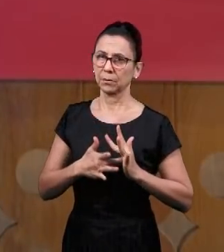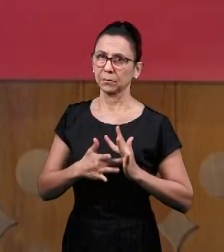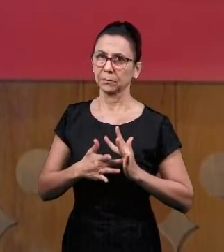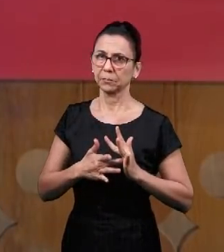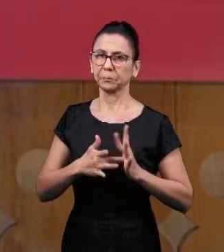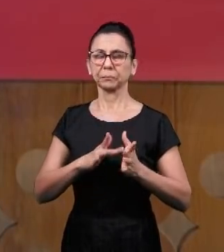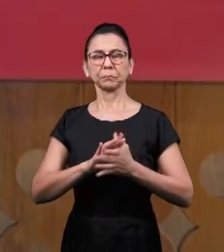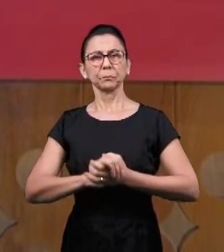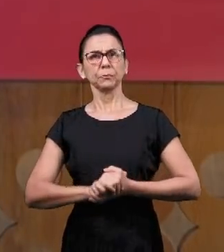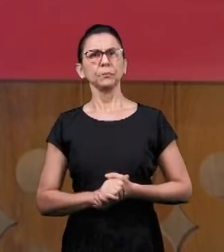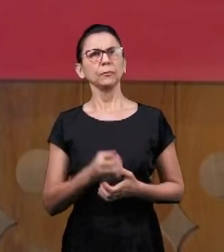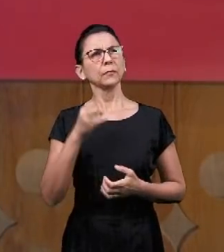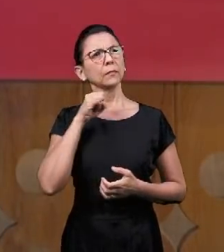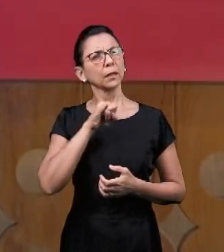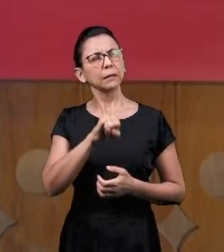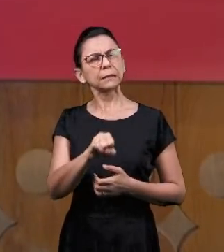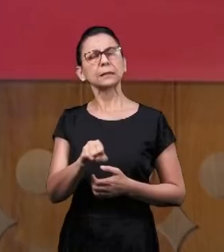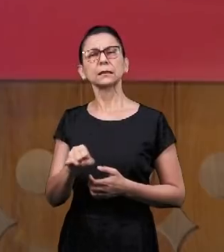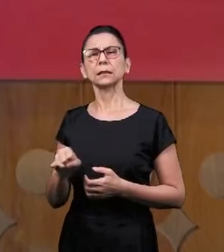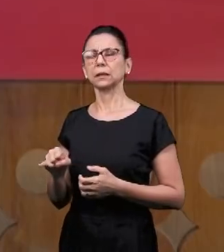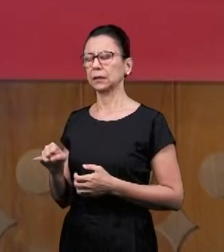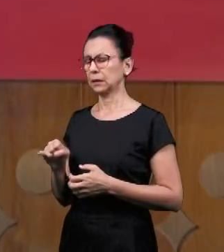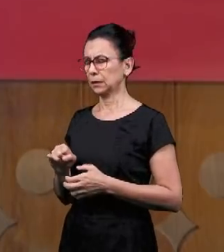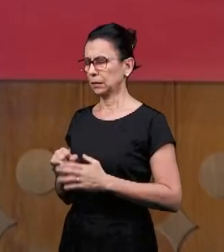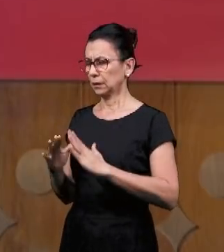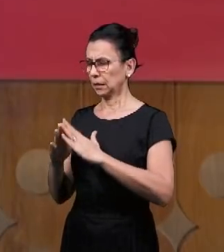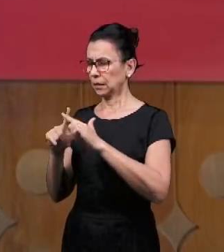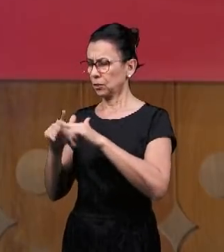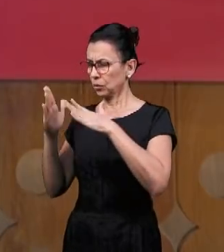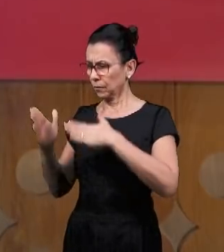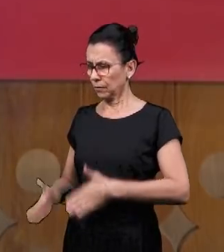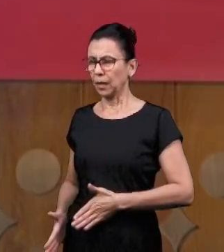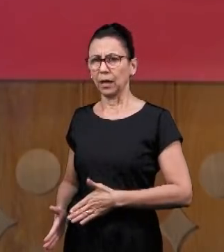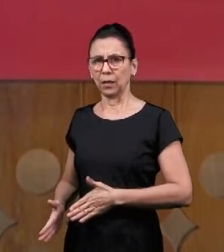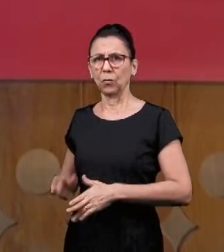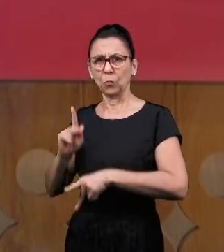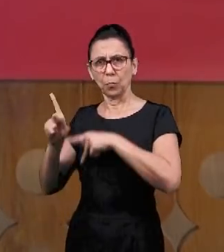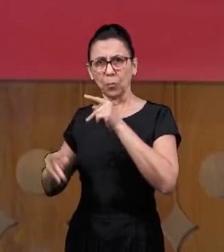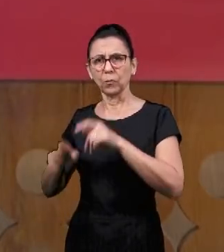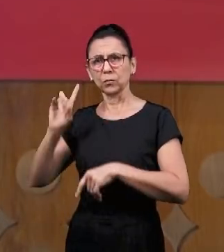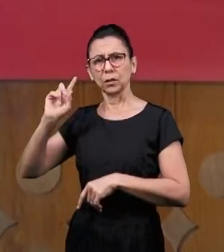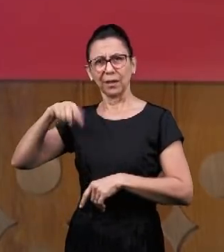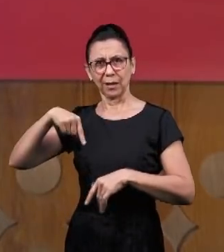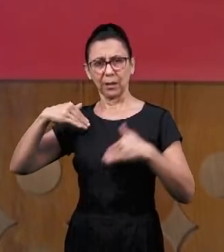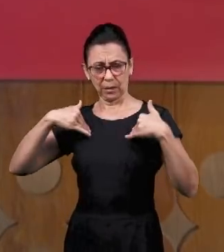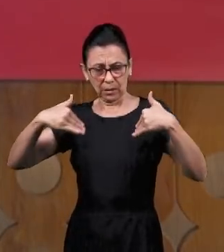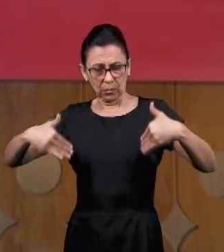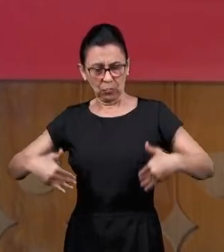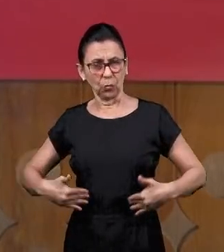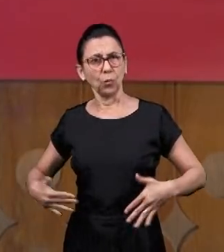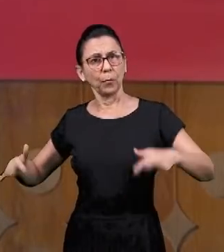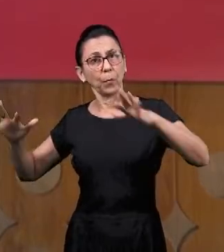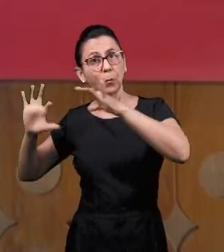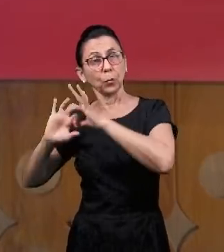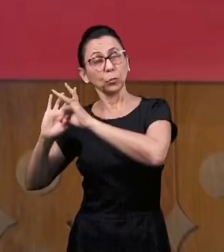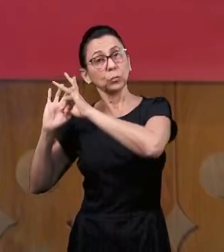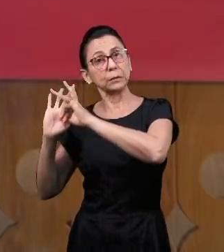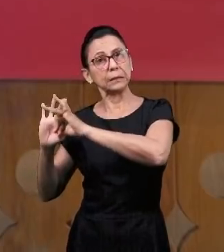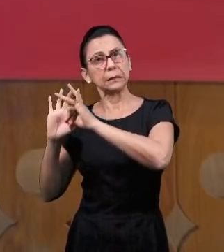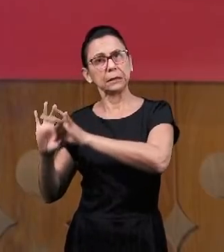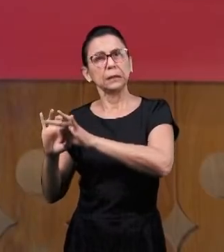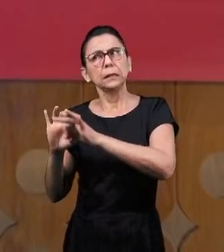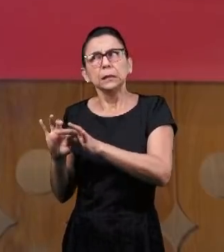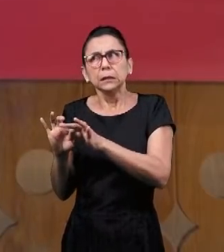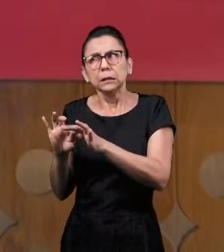Se a igreja é corpo, que sangue é esse que opera nessa igreja, que é um corpo como se fosse invisível?